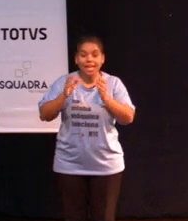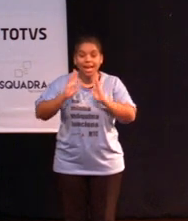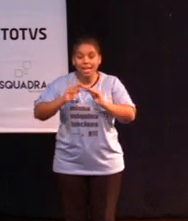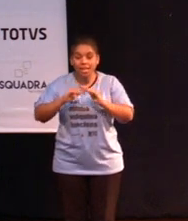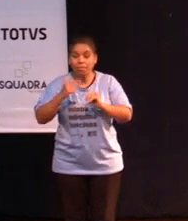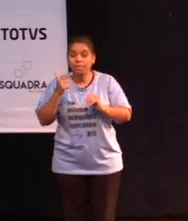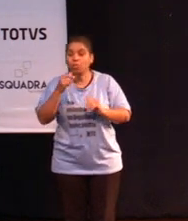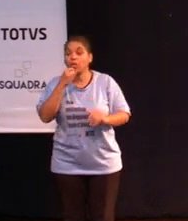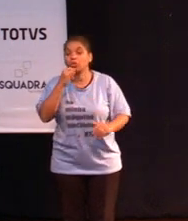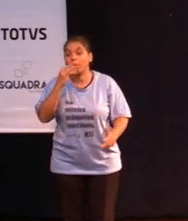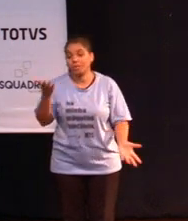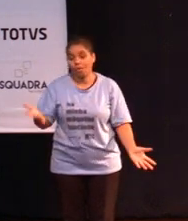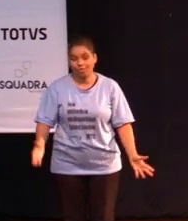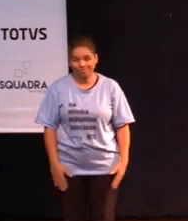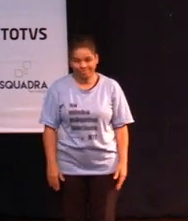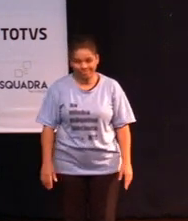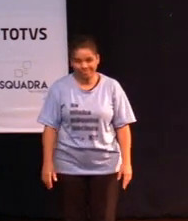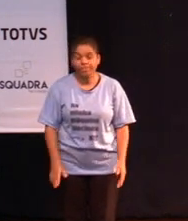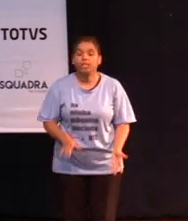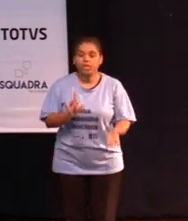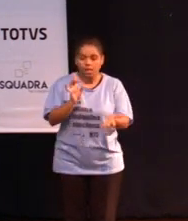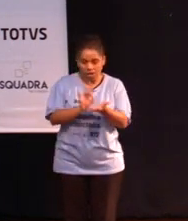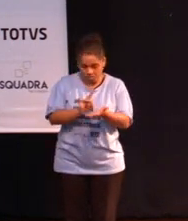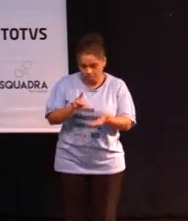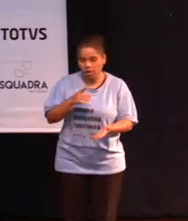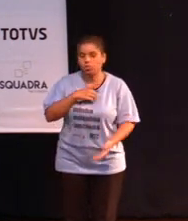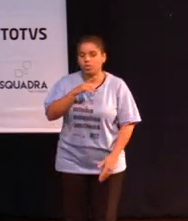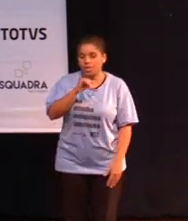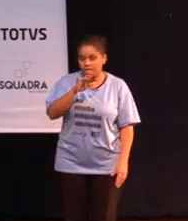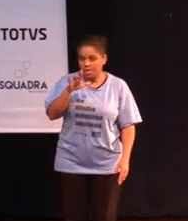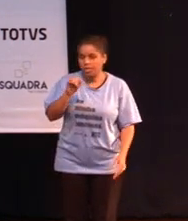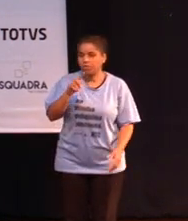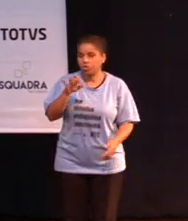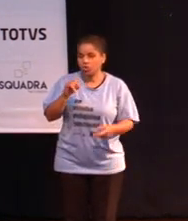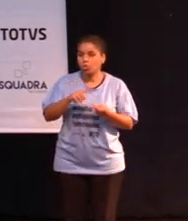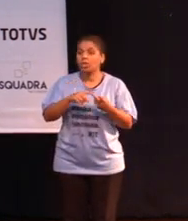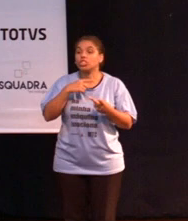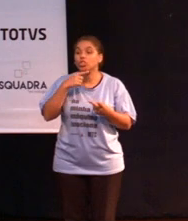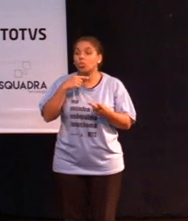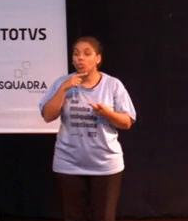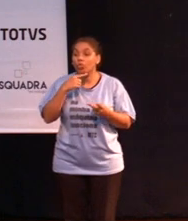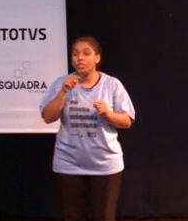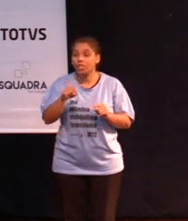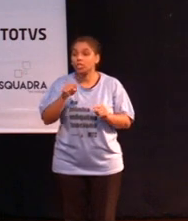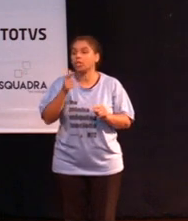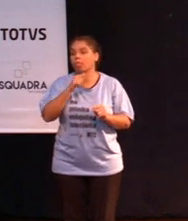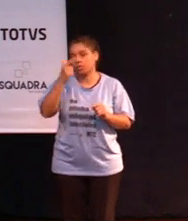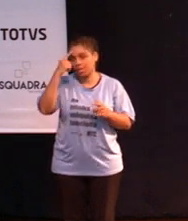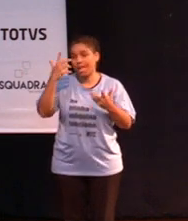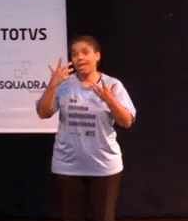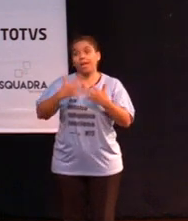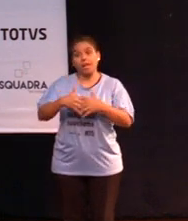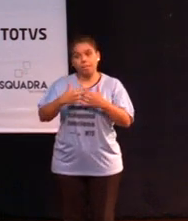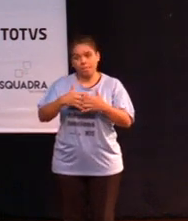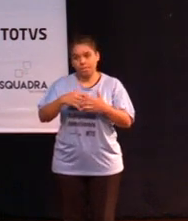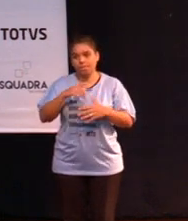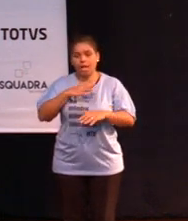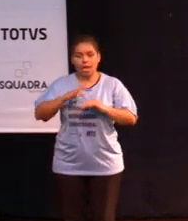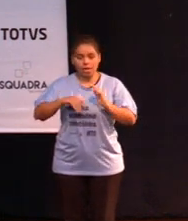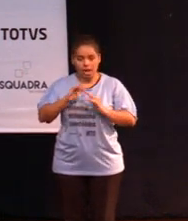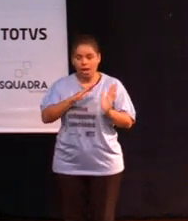automação então e é fato em futura pequim ainda acha que duvida isso talvez deve repensar a carreira